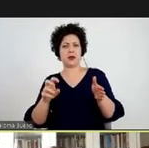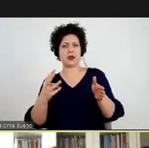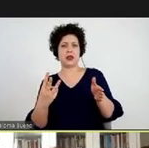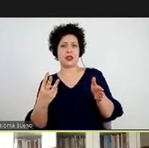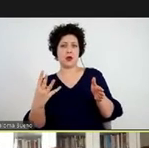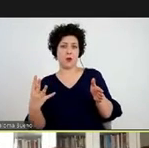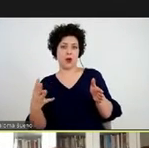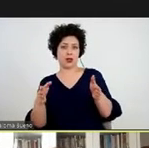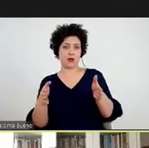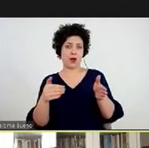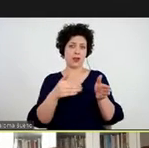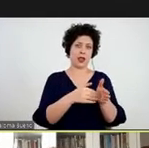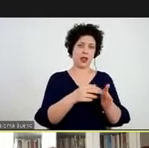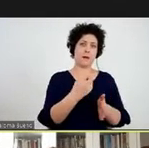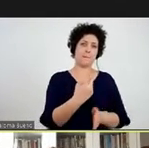1534 a